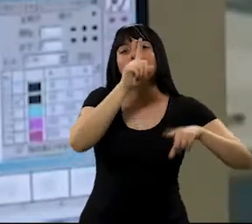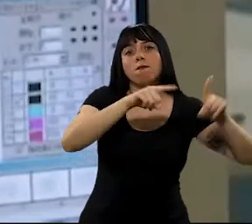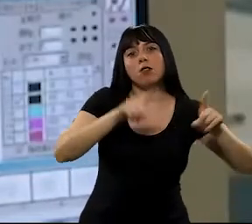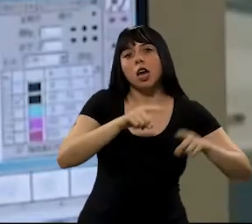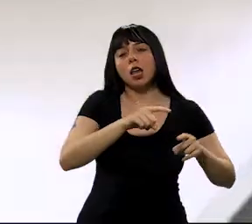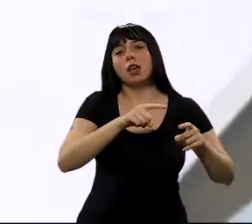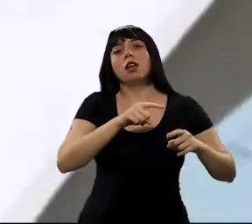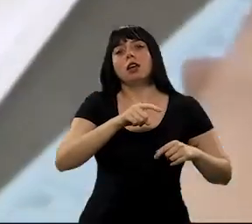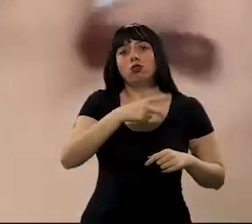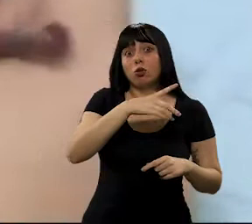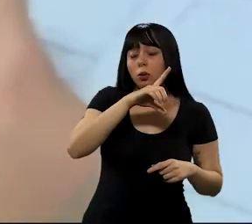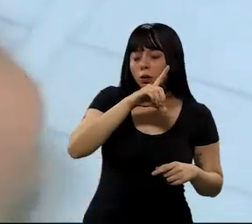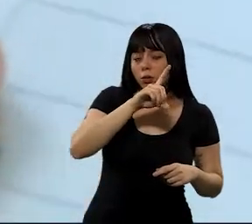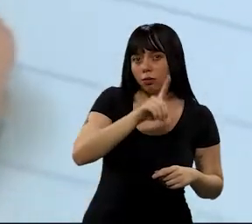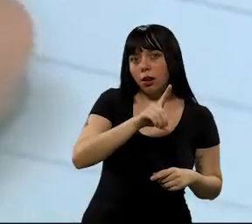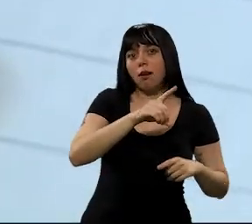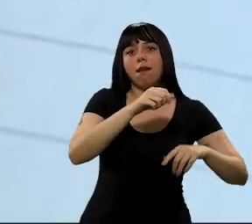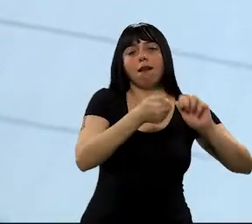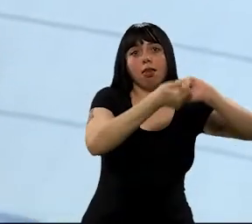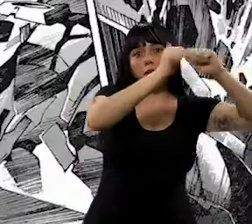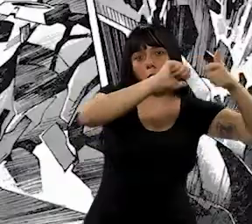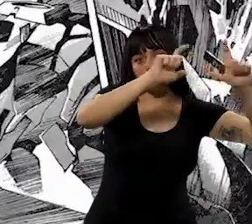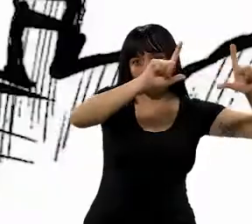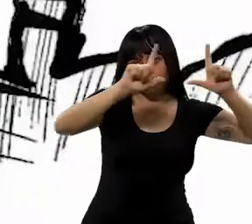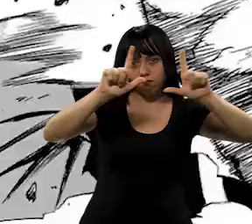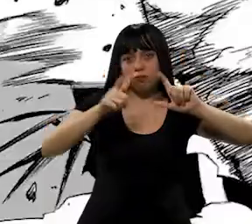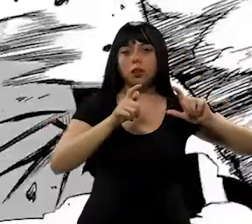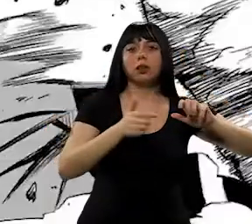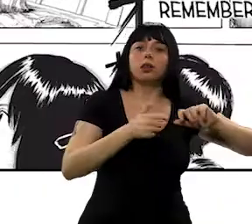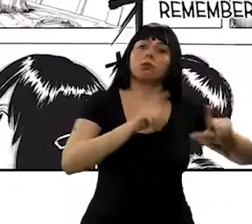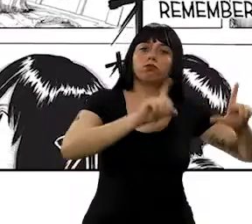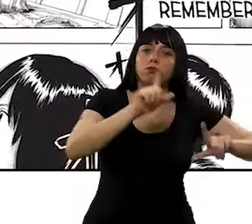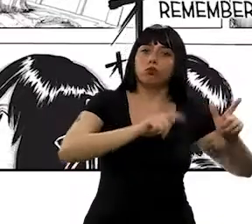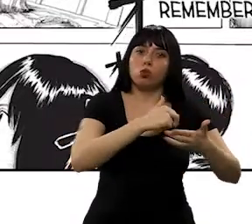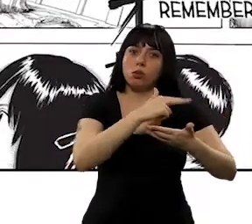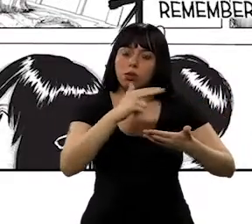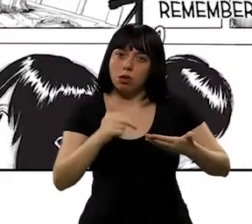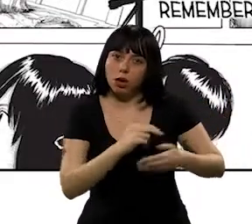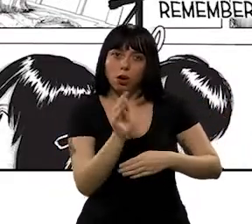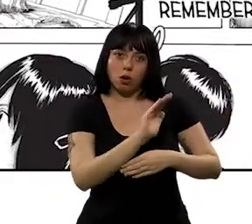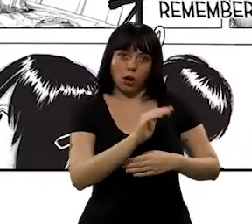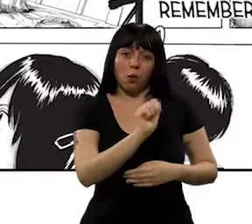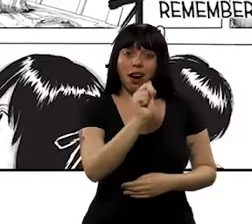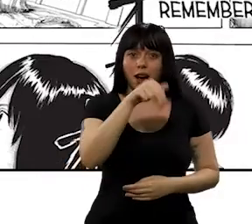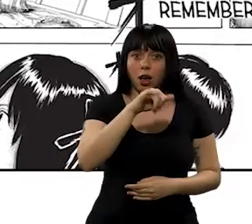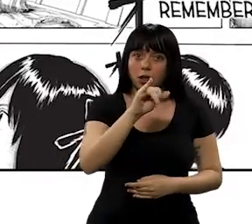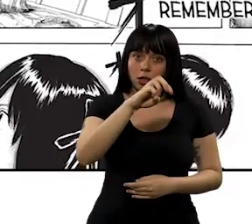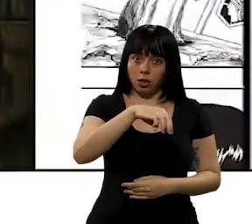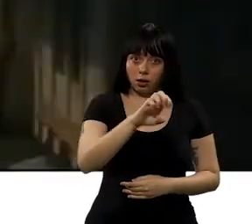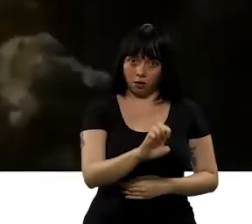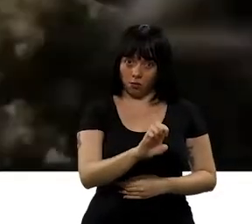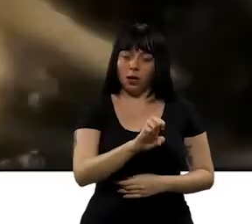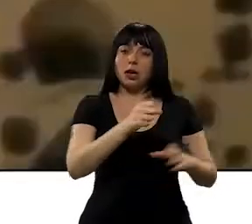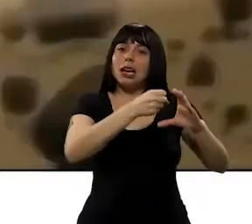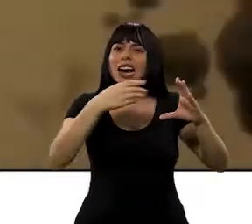tradicional ganhava força ao adaptar os famosos quadrinhos japoneses, os mangás, criando a técnica que chamamos hoje de anime ou anime, que